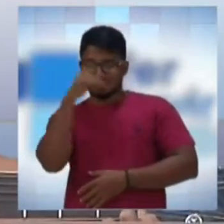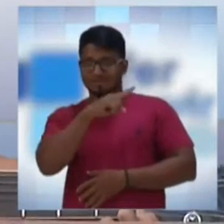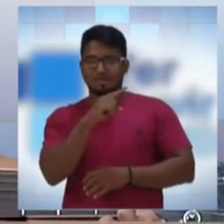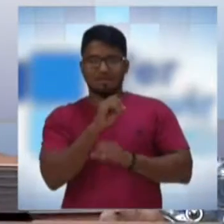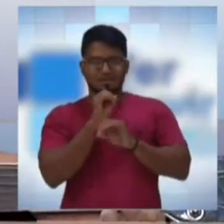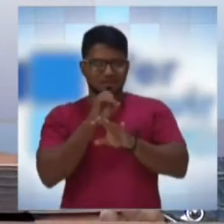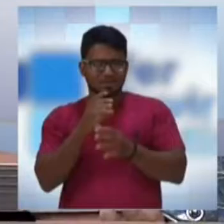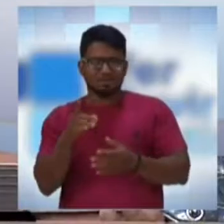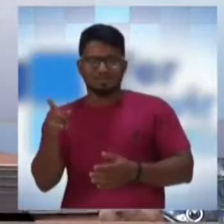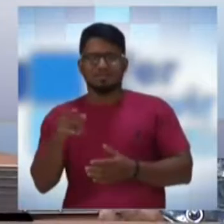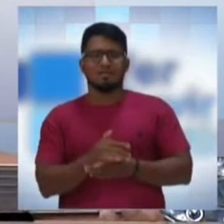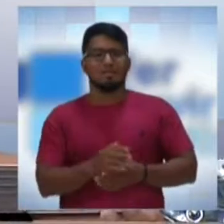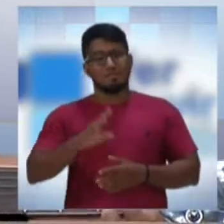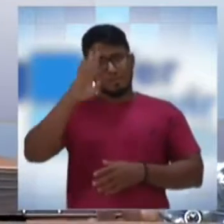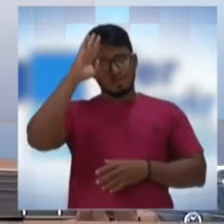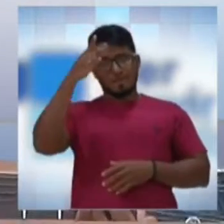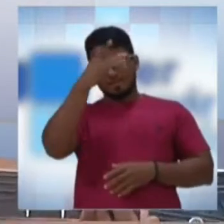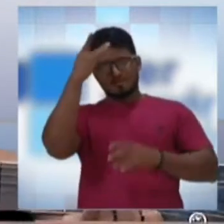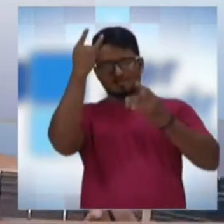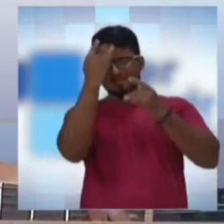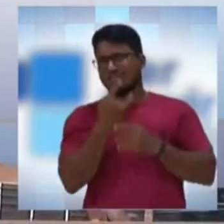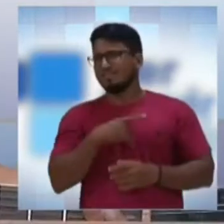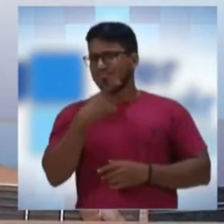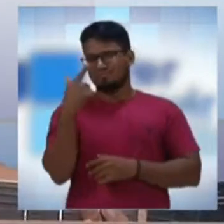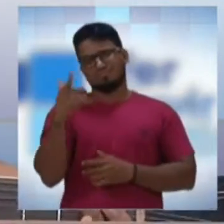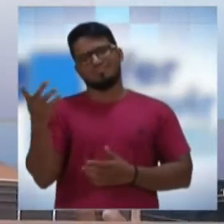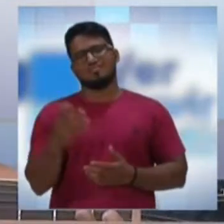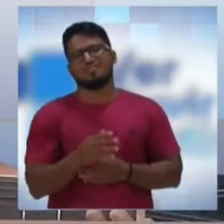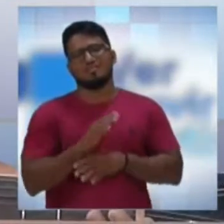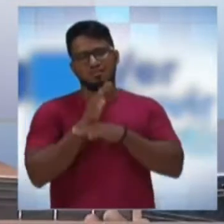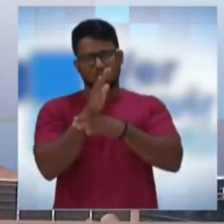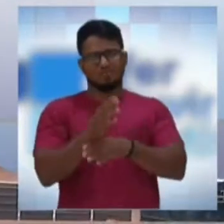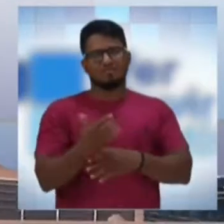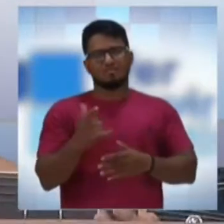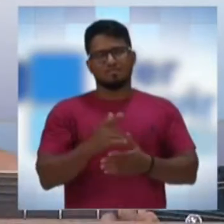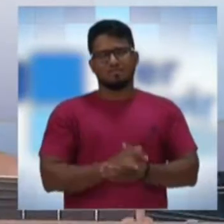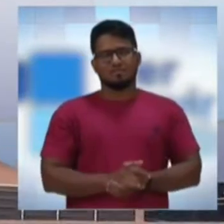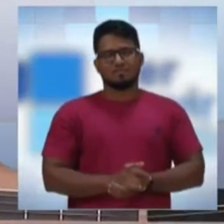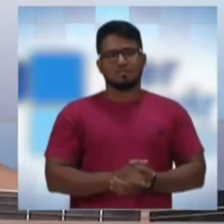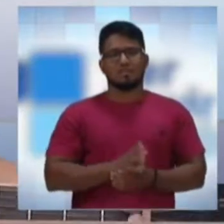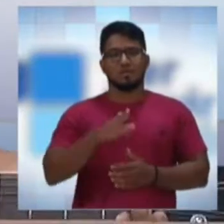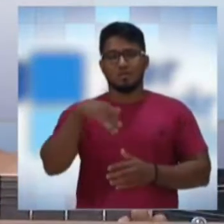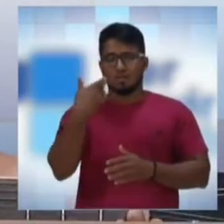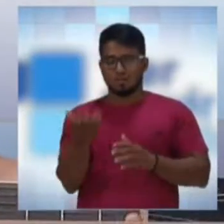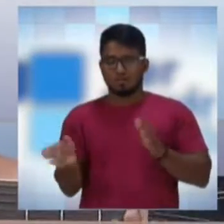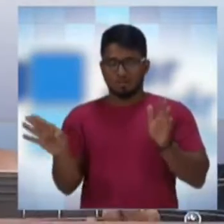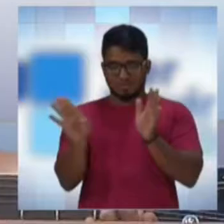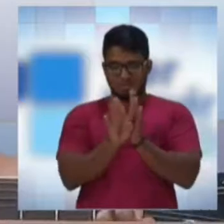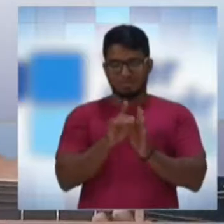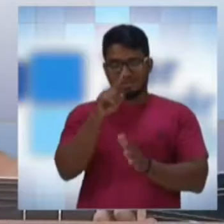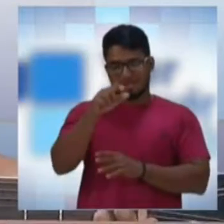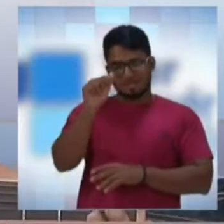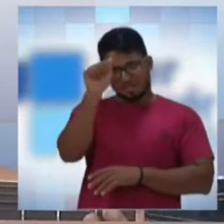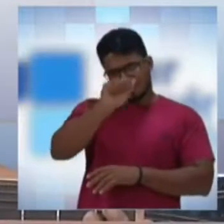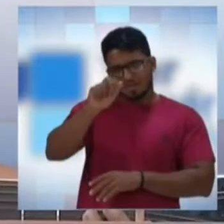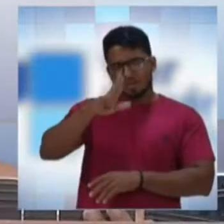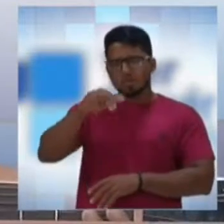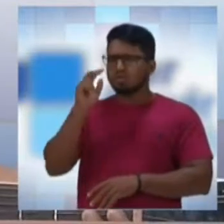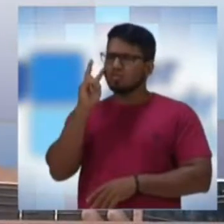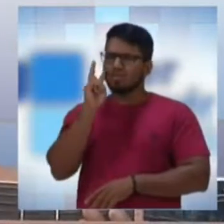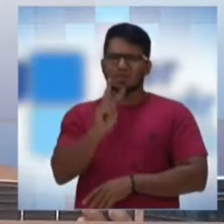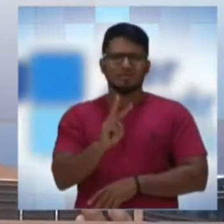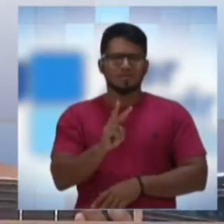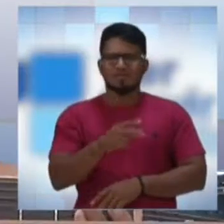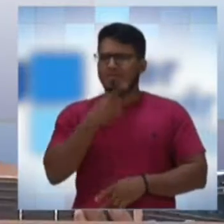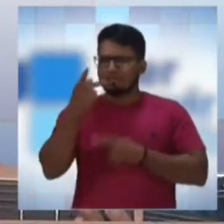era bem difícil a questão da educação lá, e principalmente para pessoa cega. Não tinha, na verdade. Sim. E quando eu cheguei na associação, eu